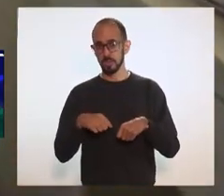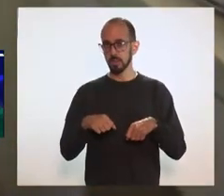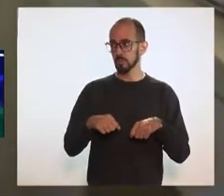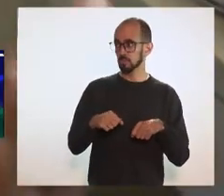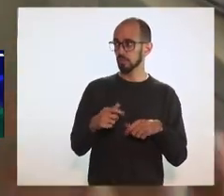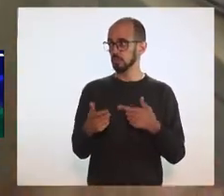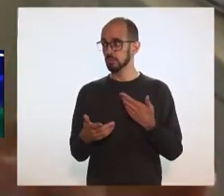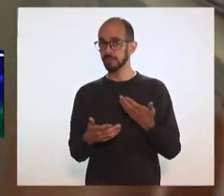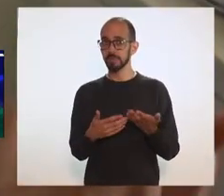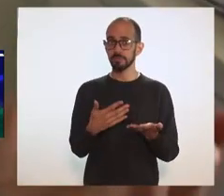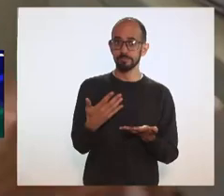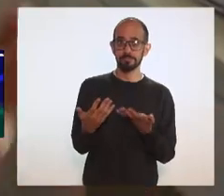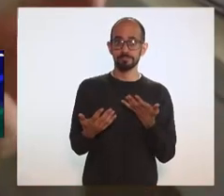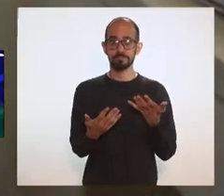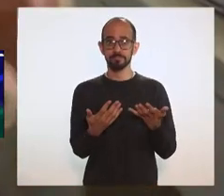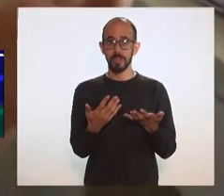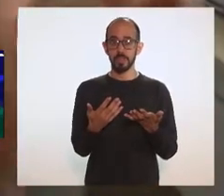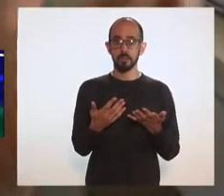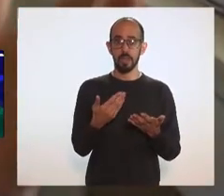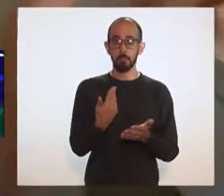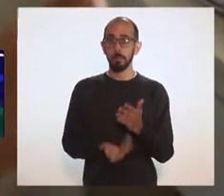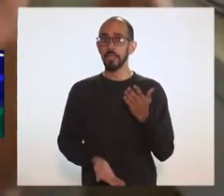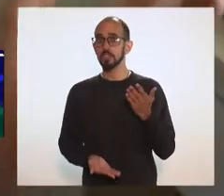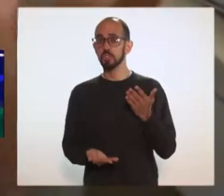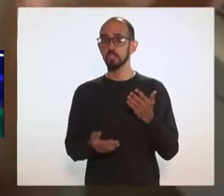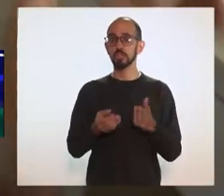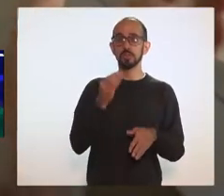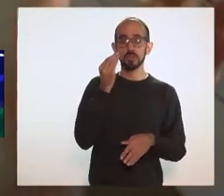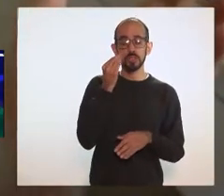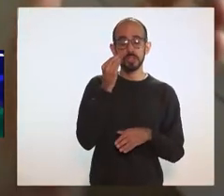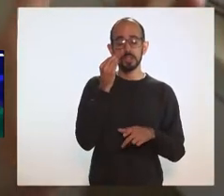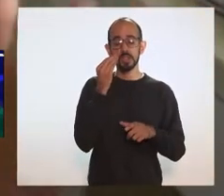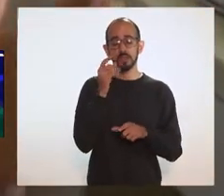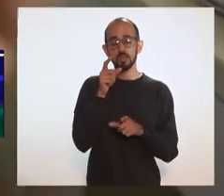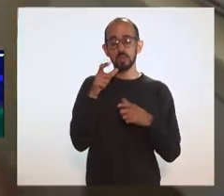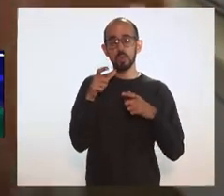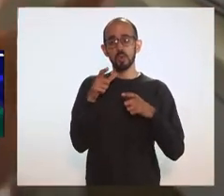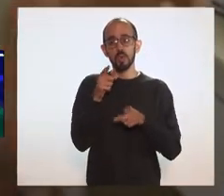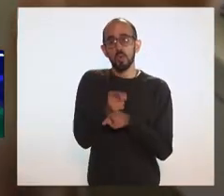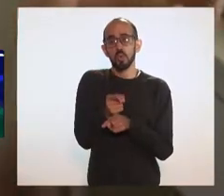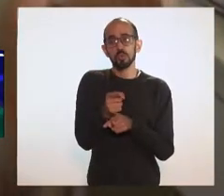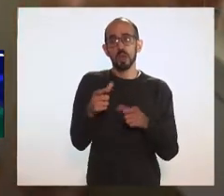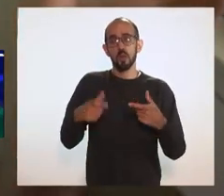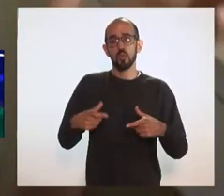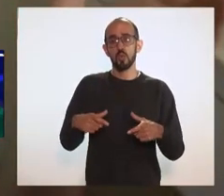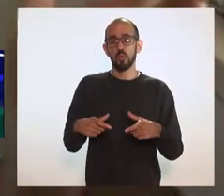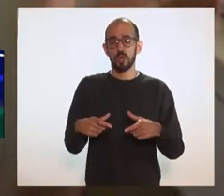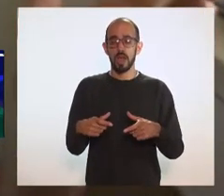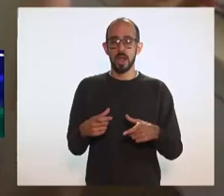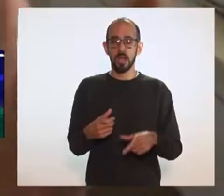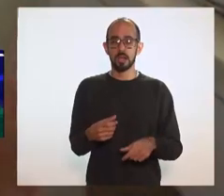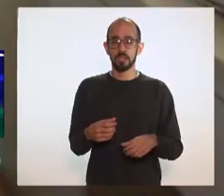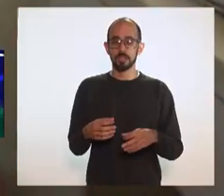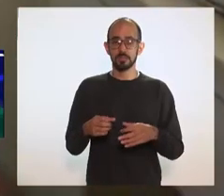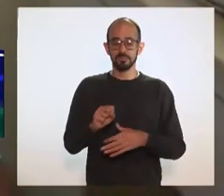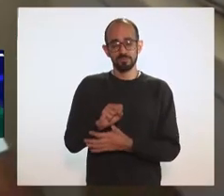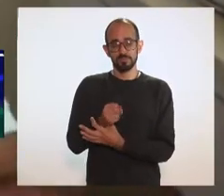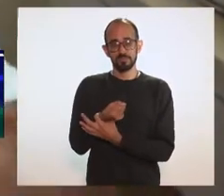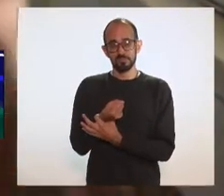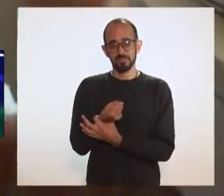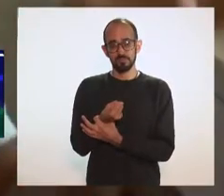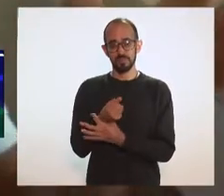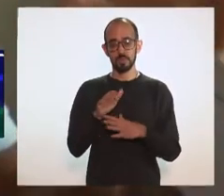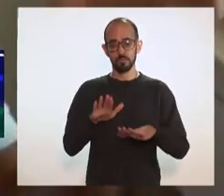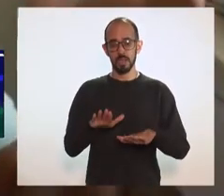a cego em tiroteio, querendo achar um lugar seguro. E é claro que a audiência pública é o